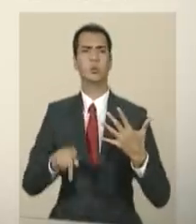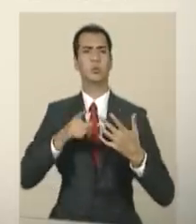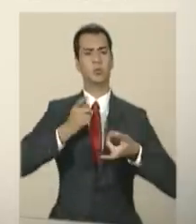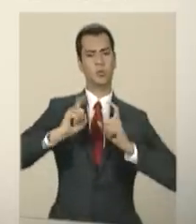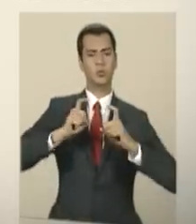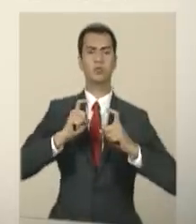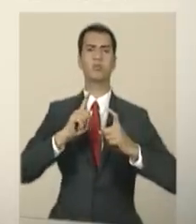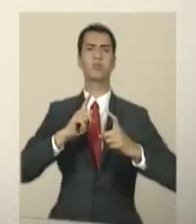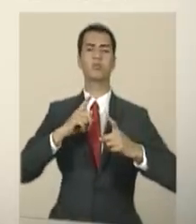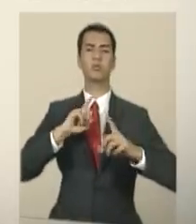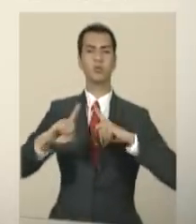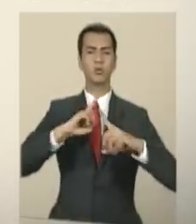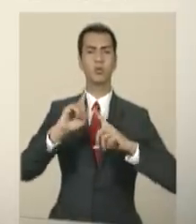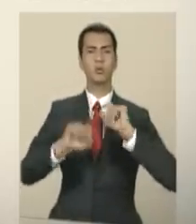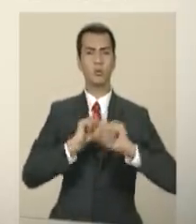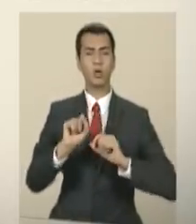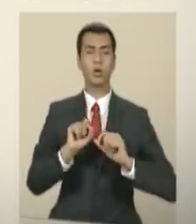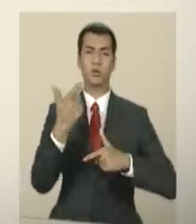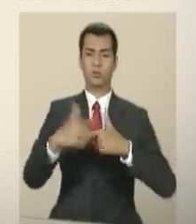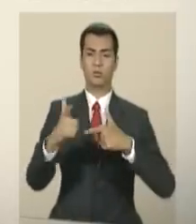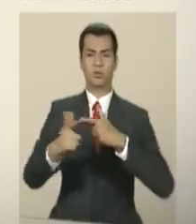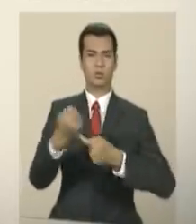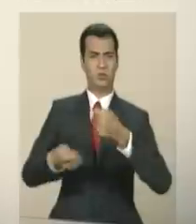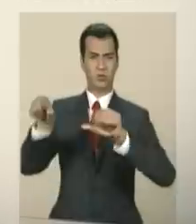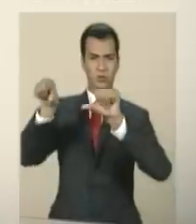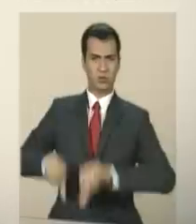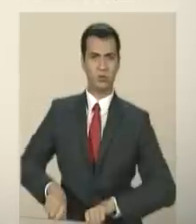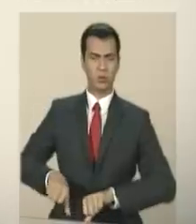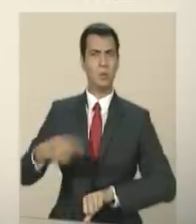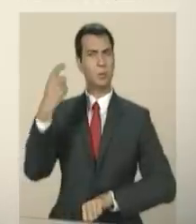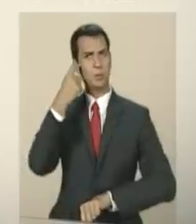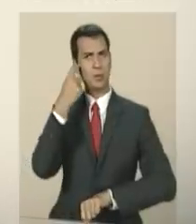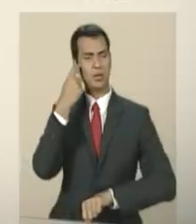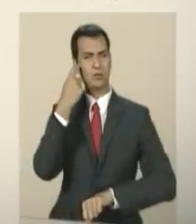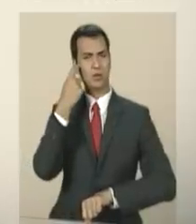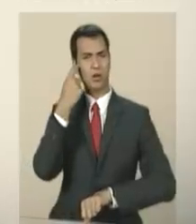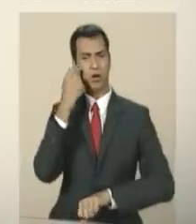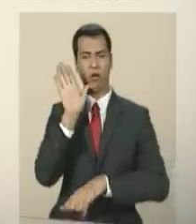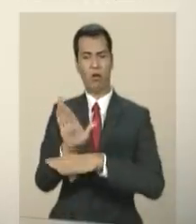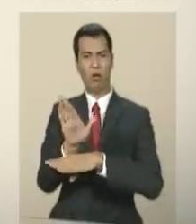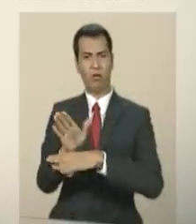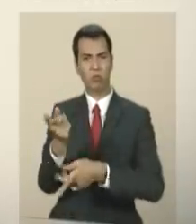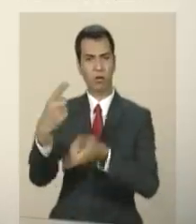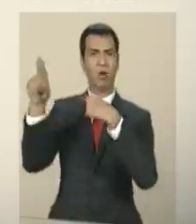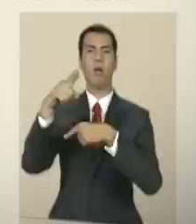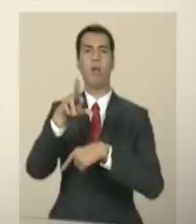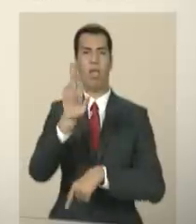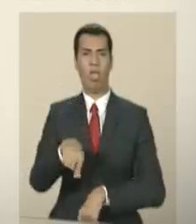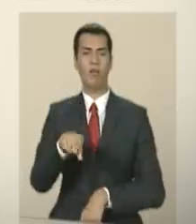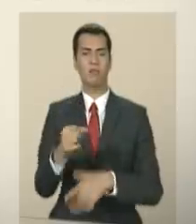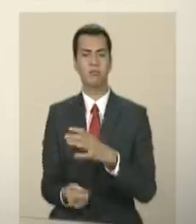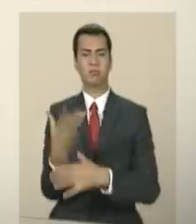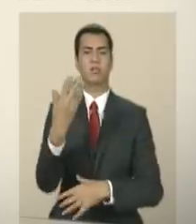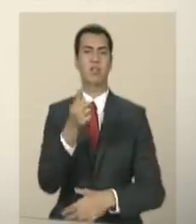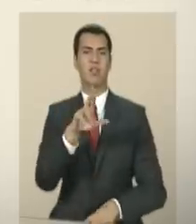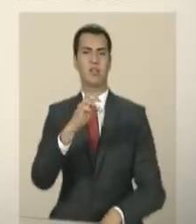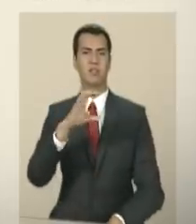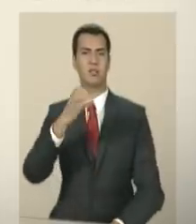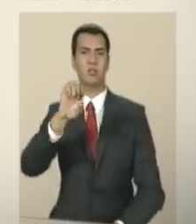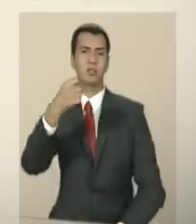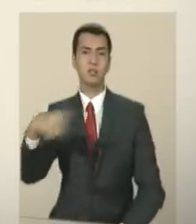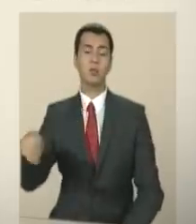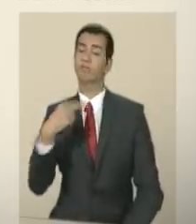crise não só não pode ser tratada com recessão mais recessão porque aí o mundo entra numa